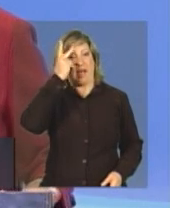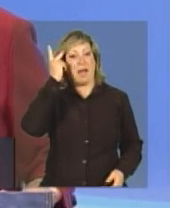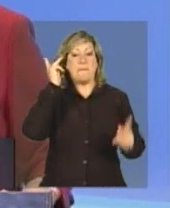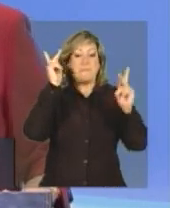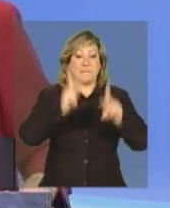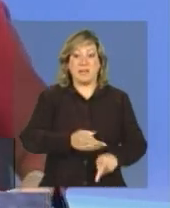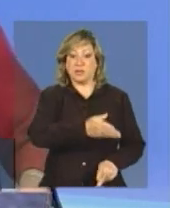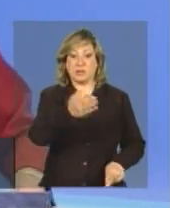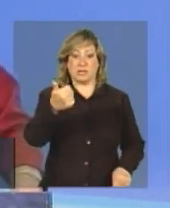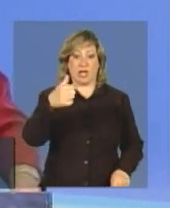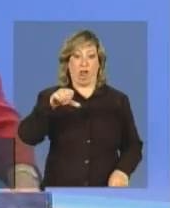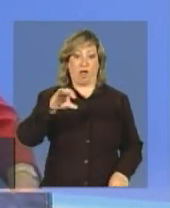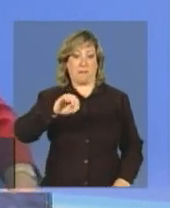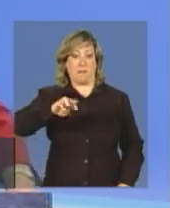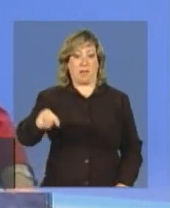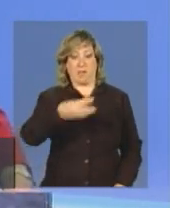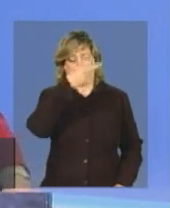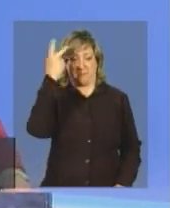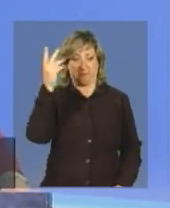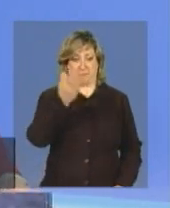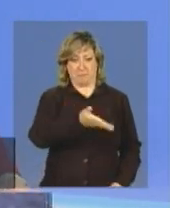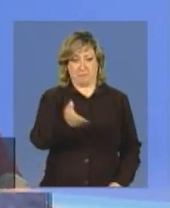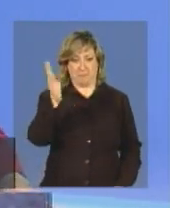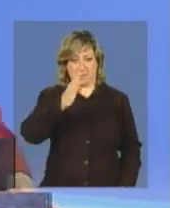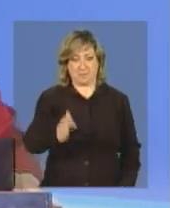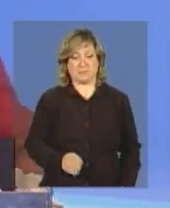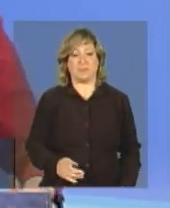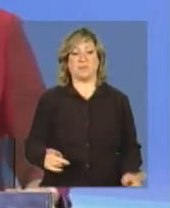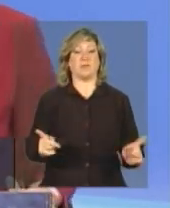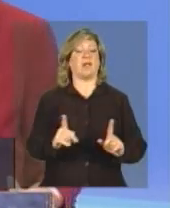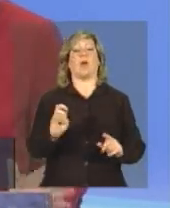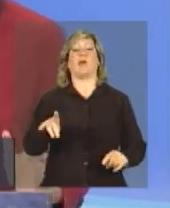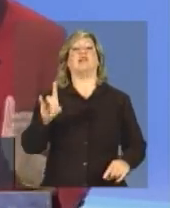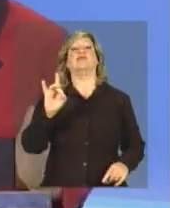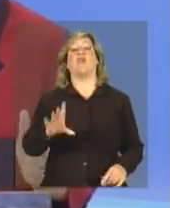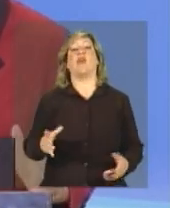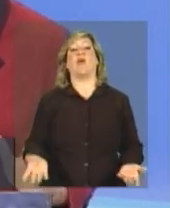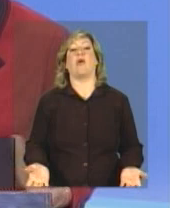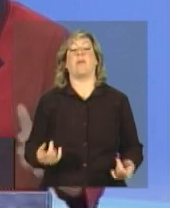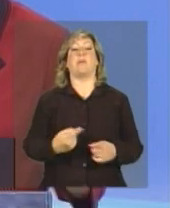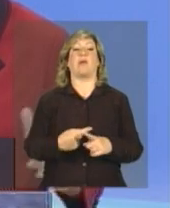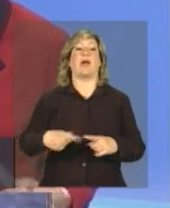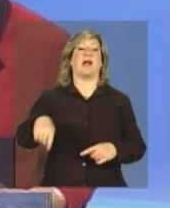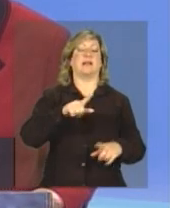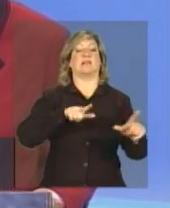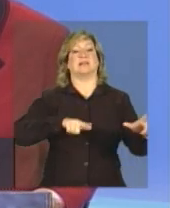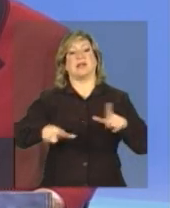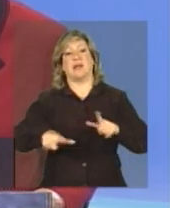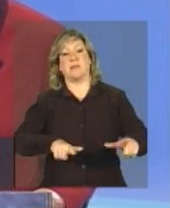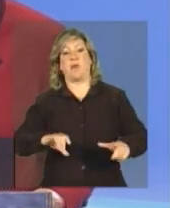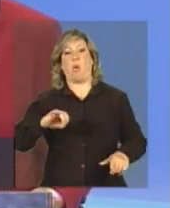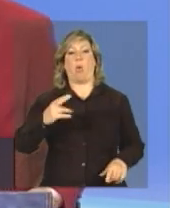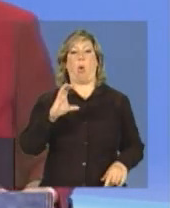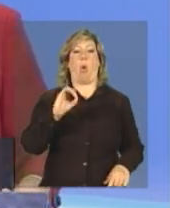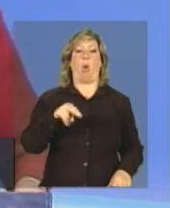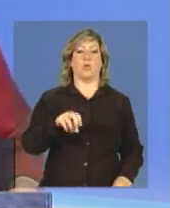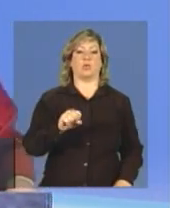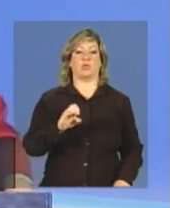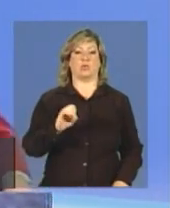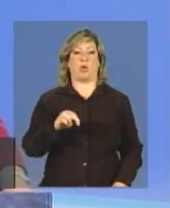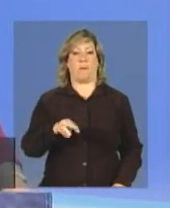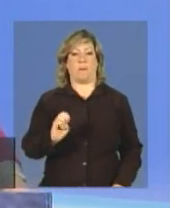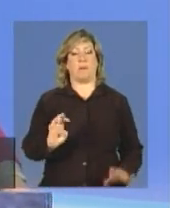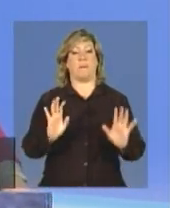de brasileiros, não é só porque eles consomem, não é só porque eles trabalham ou são empreendedores,